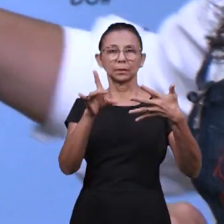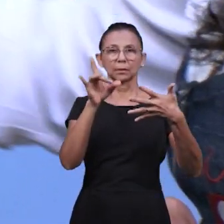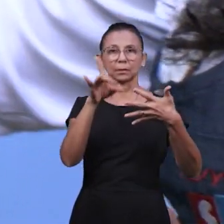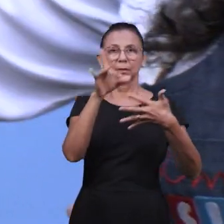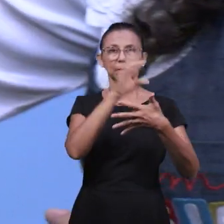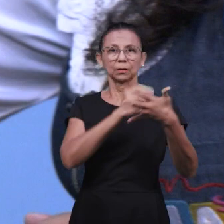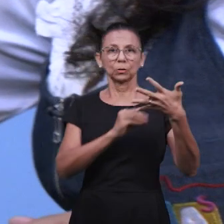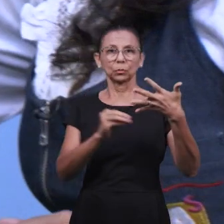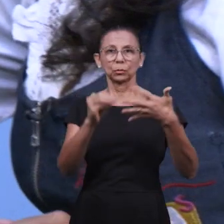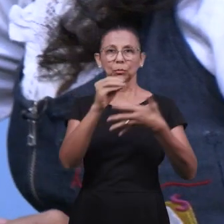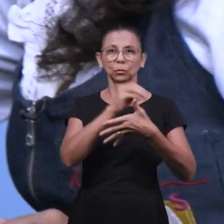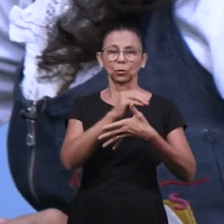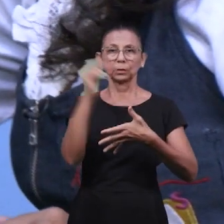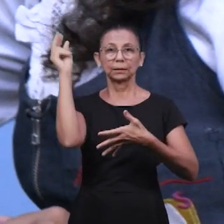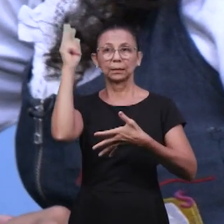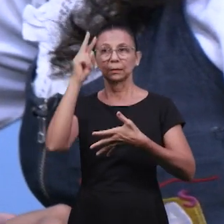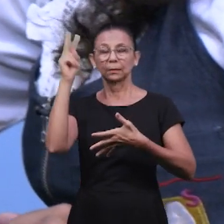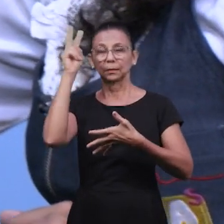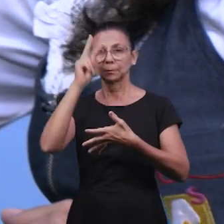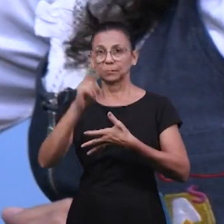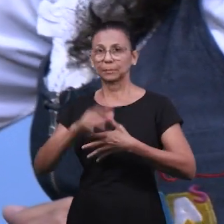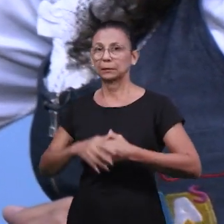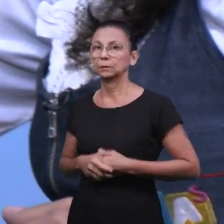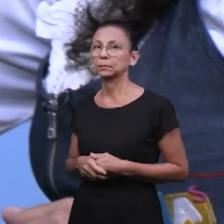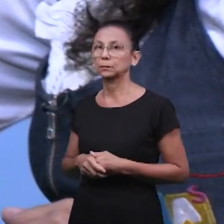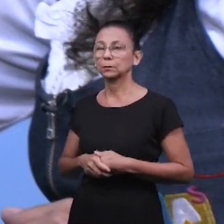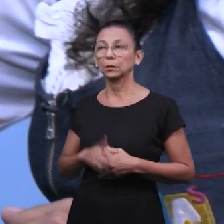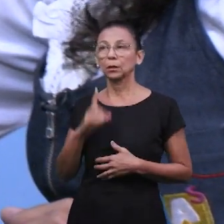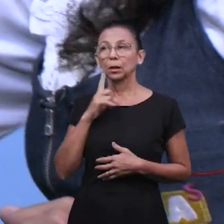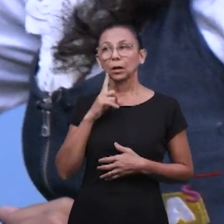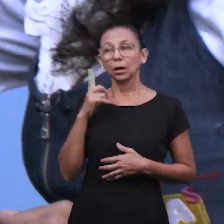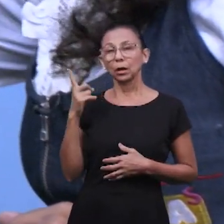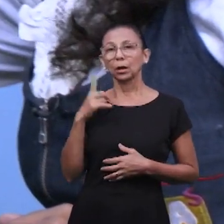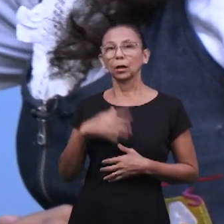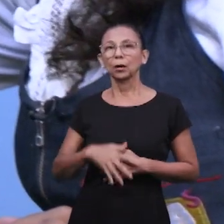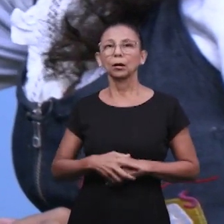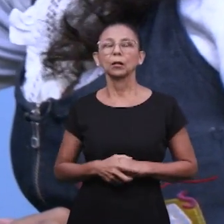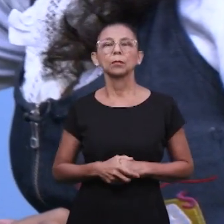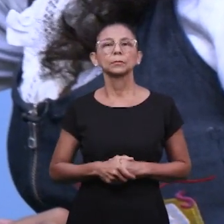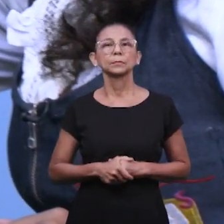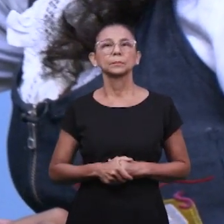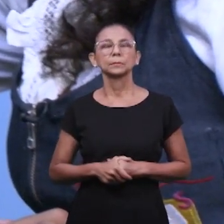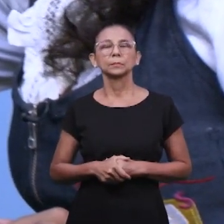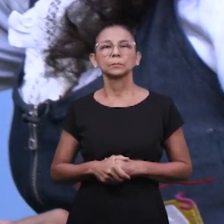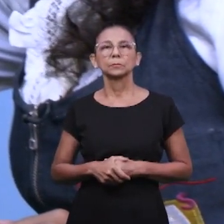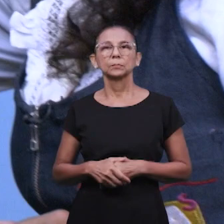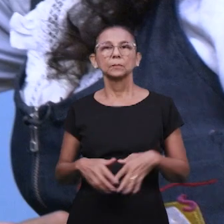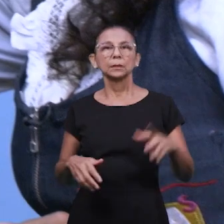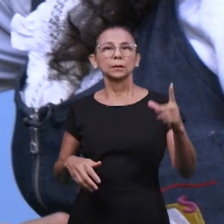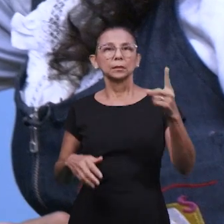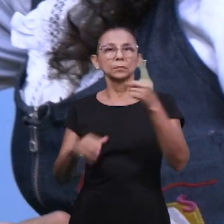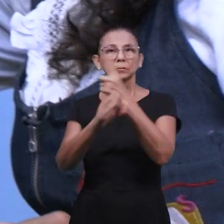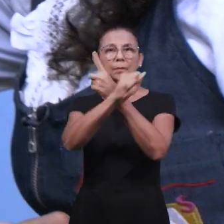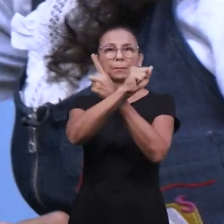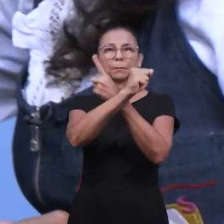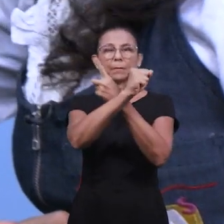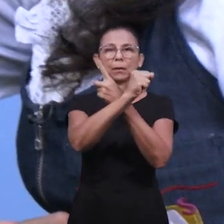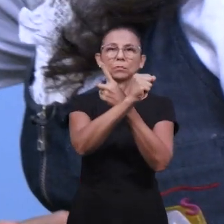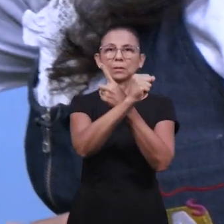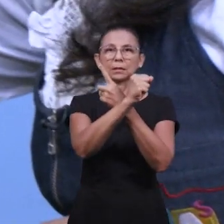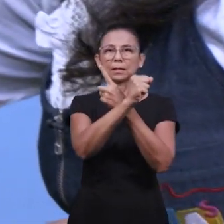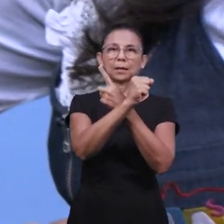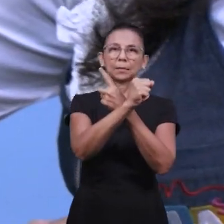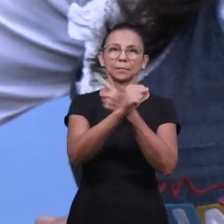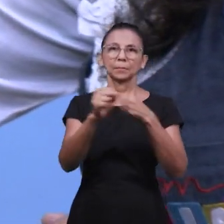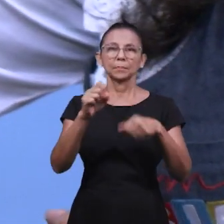compasso. Lembrando que aqui nós temos uma anacruza. Nós temos uma pausa de colcheia de meio tempo